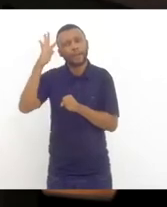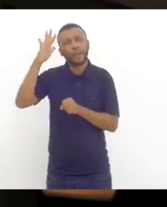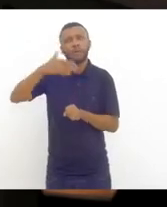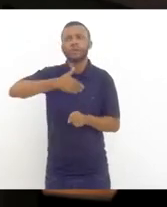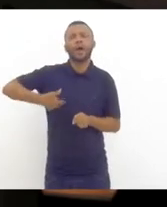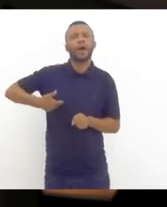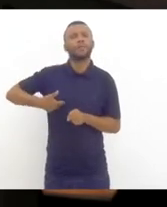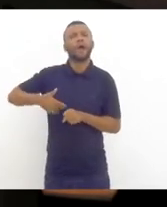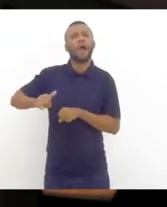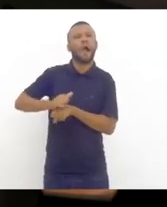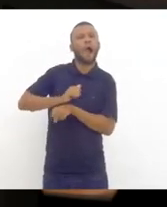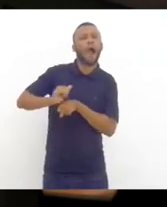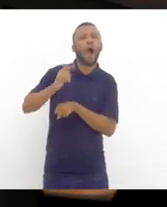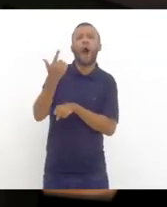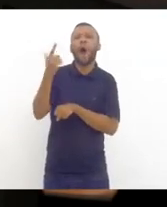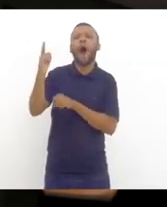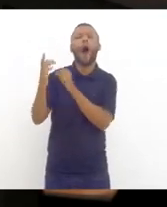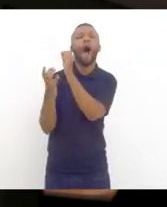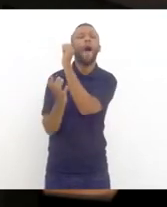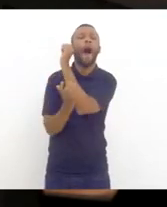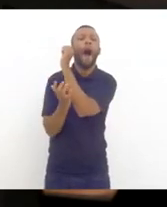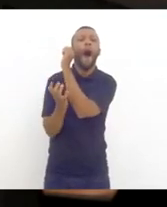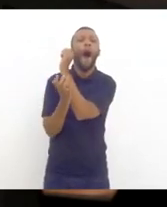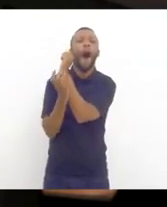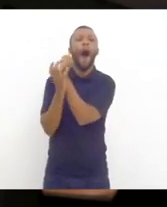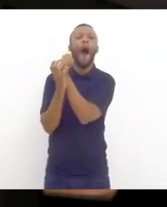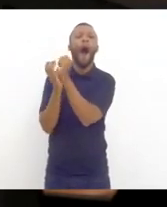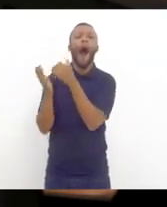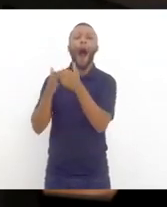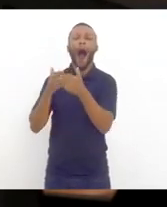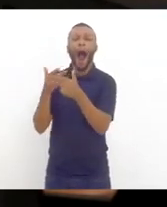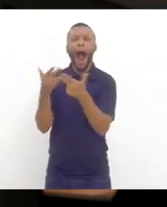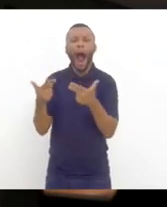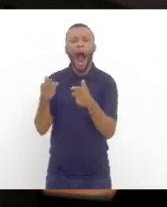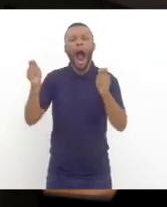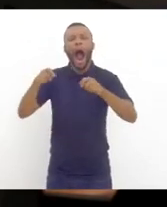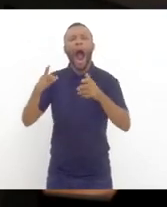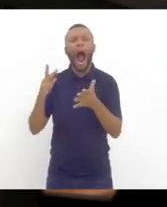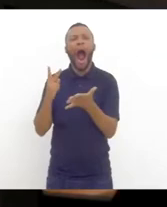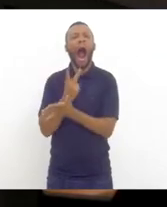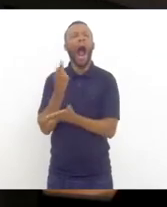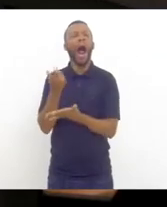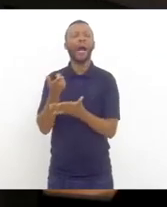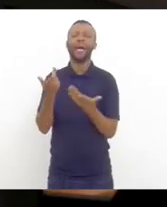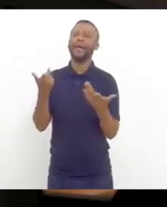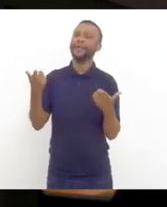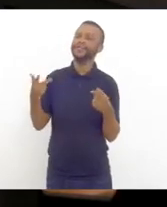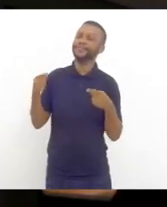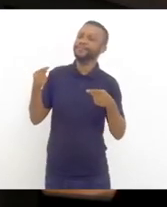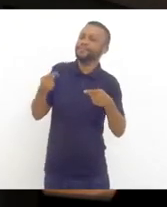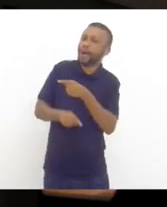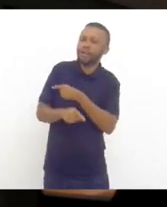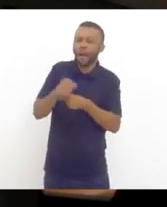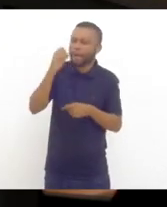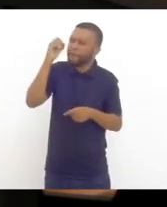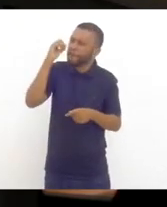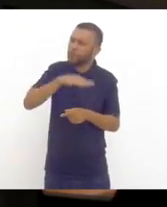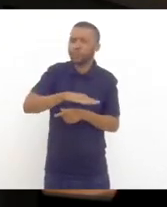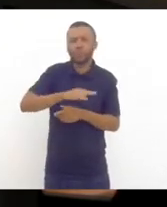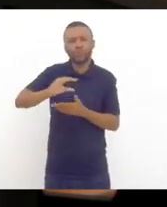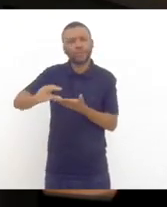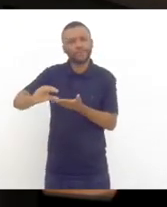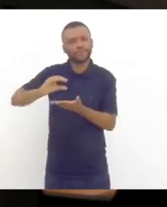outra burocracia ou qualquer coisa que possa acontecer que impeça que comece em 2023, porque seria um grande absurdo esse